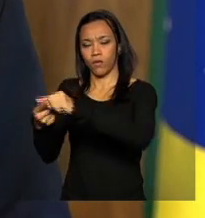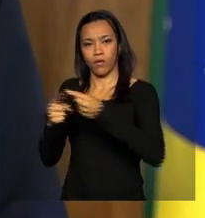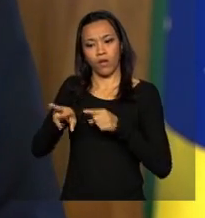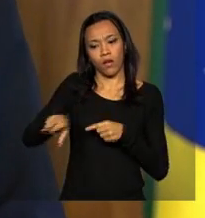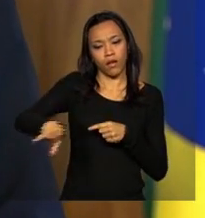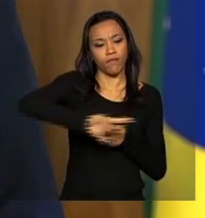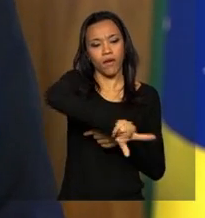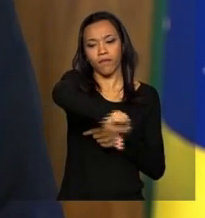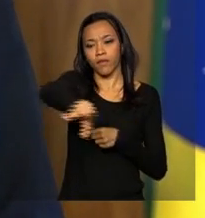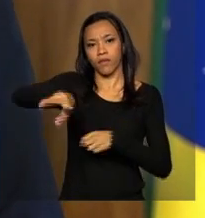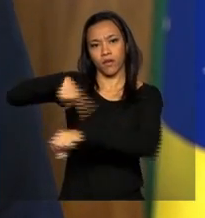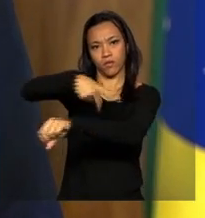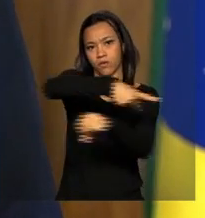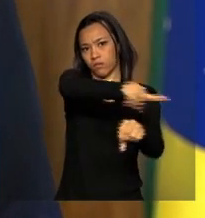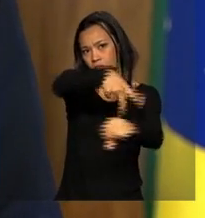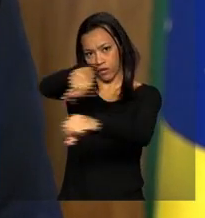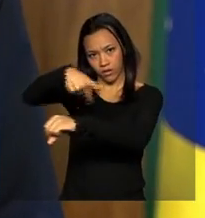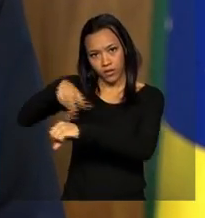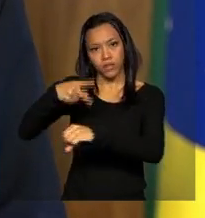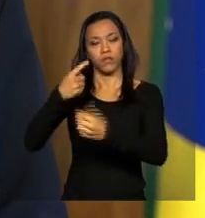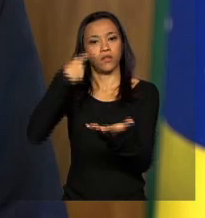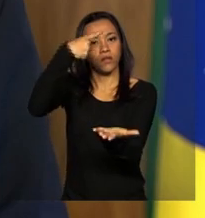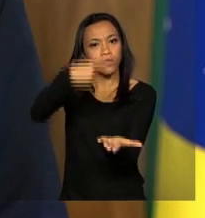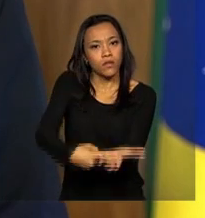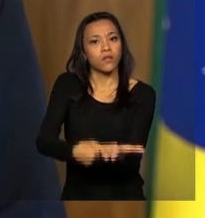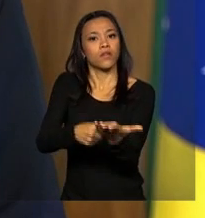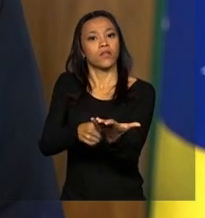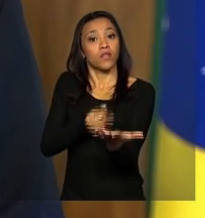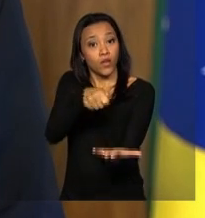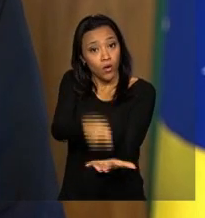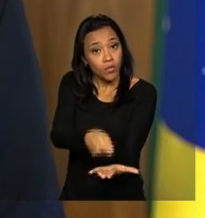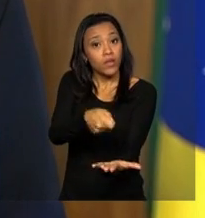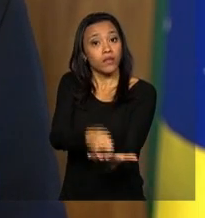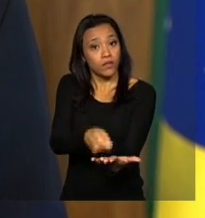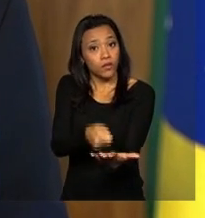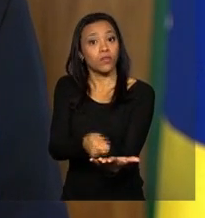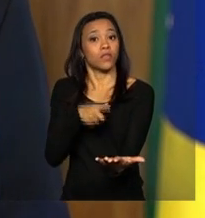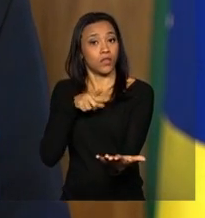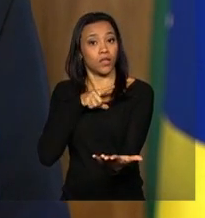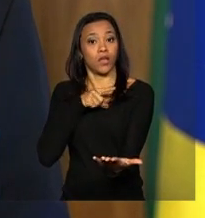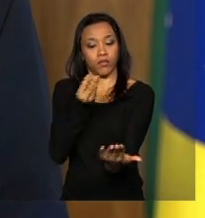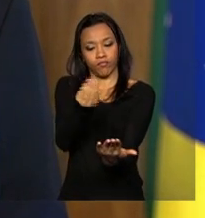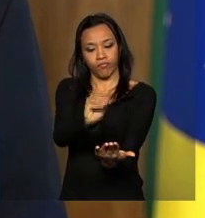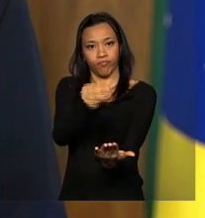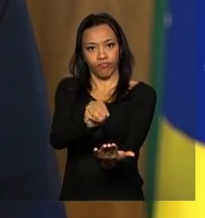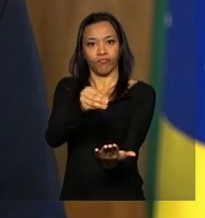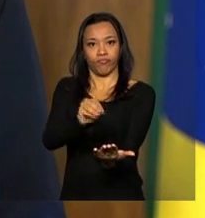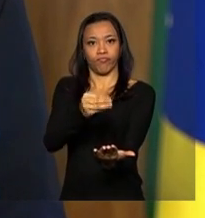a reconfiguração dos compromissos e obrigações existentes e